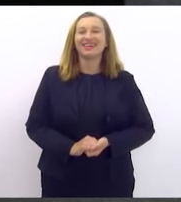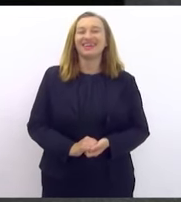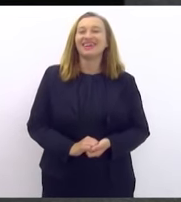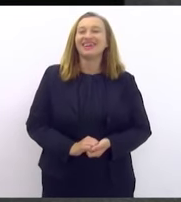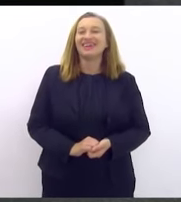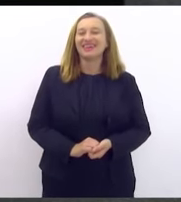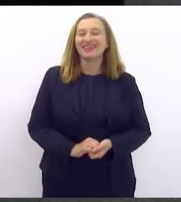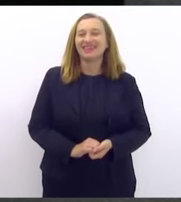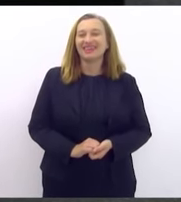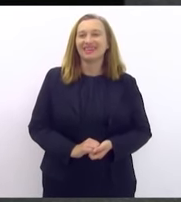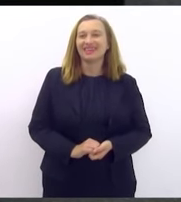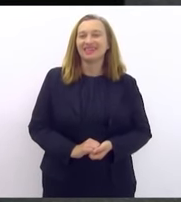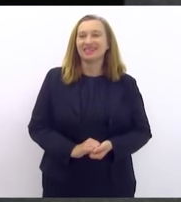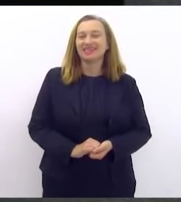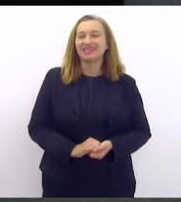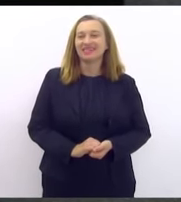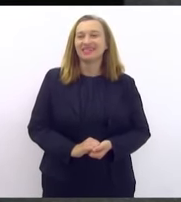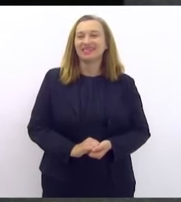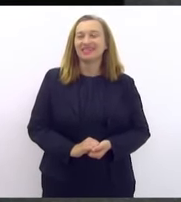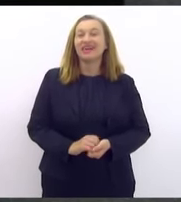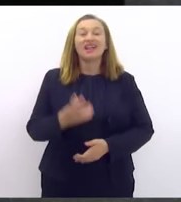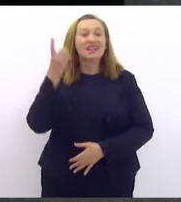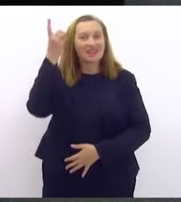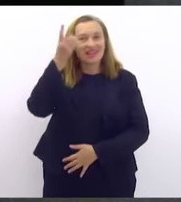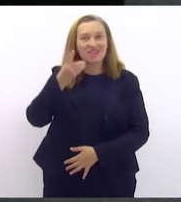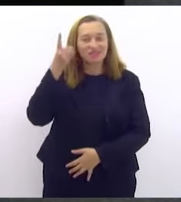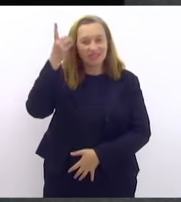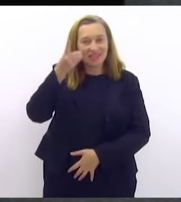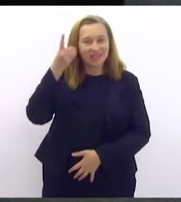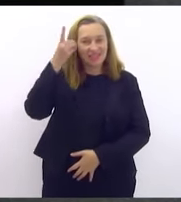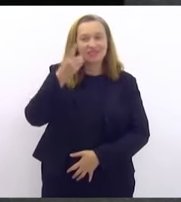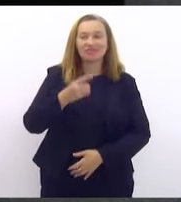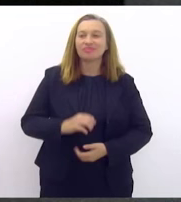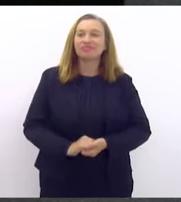começando pelo deputado